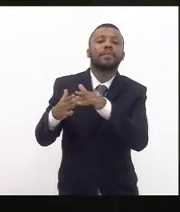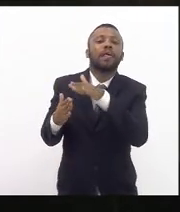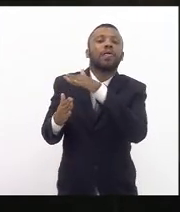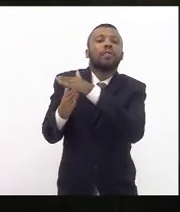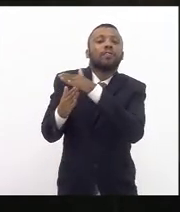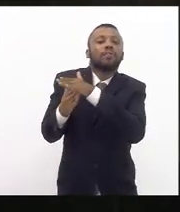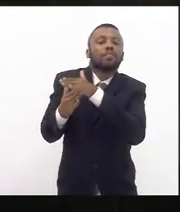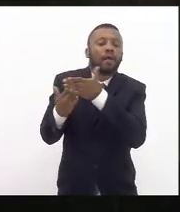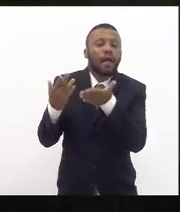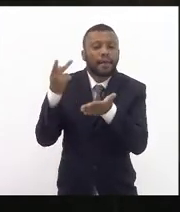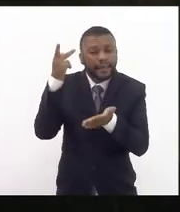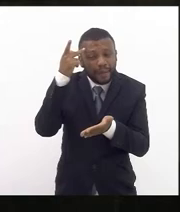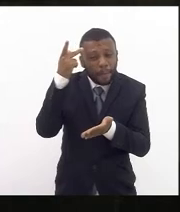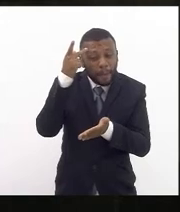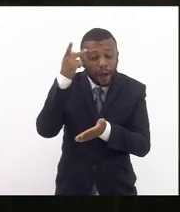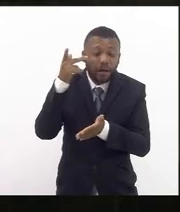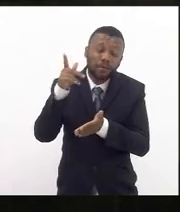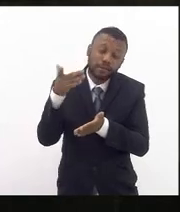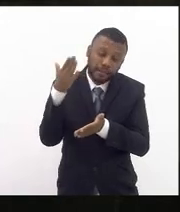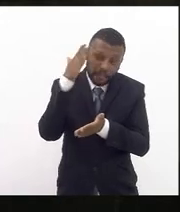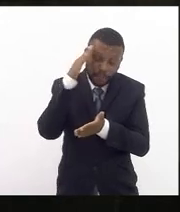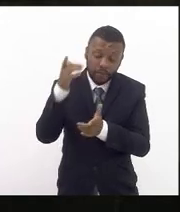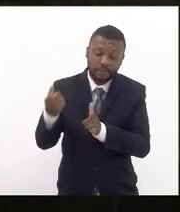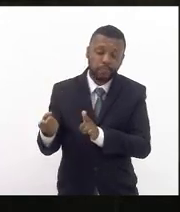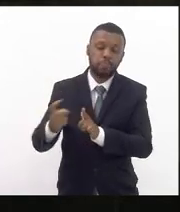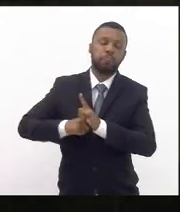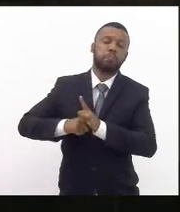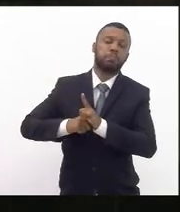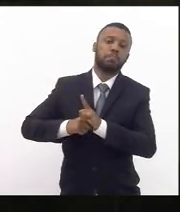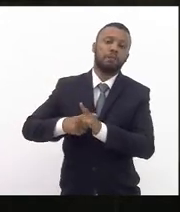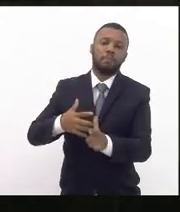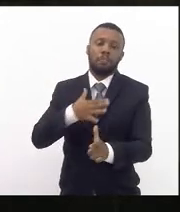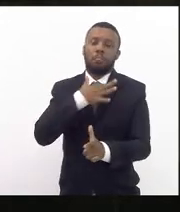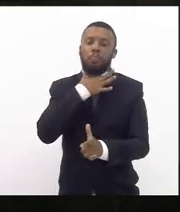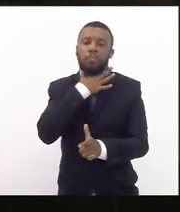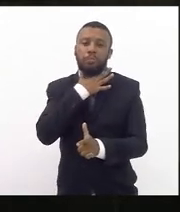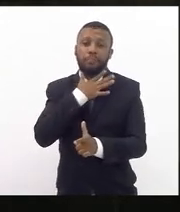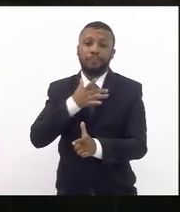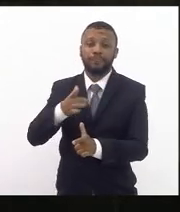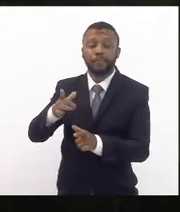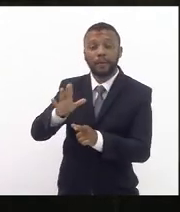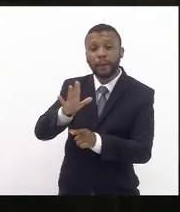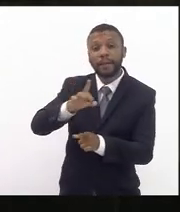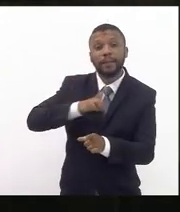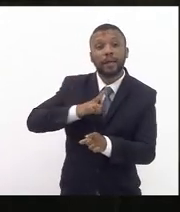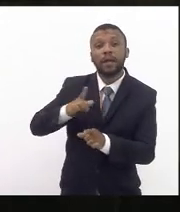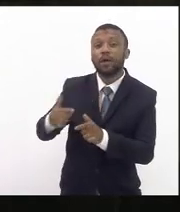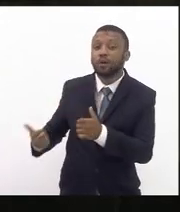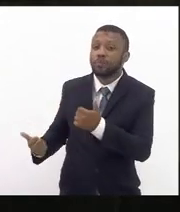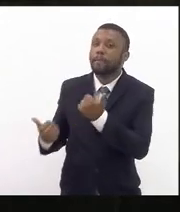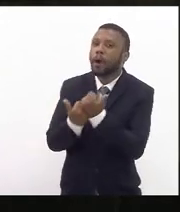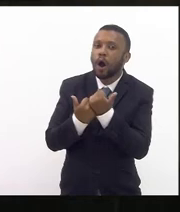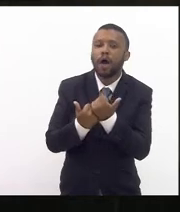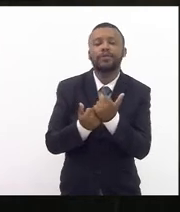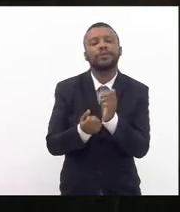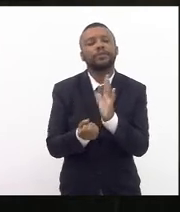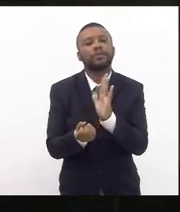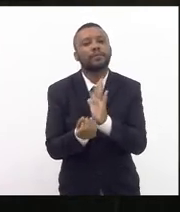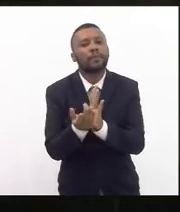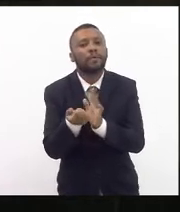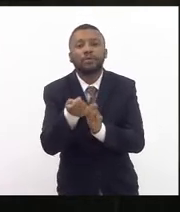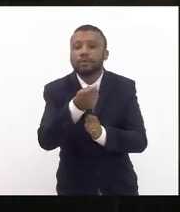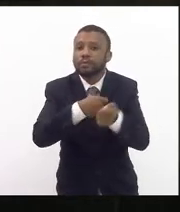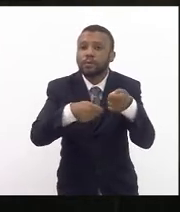Paulo, apesar da gigantesca dívida, ainda tem um suporte frente à produção econômica e o poder